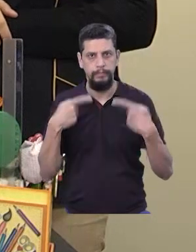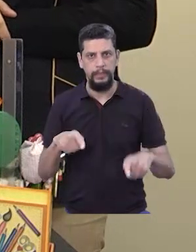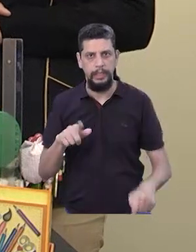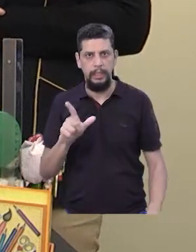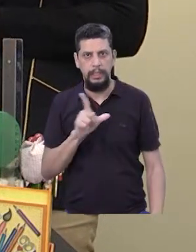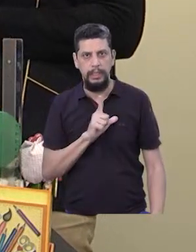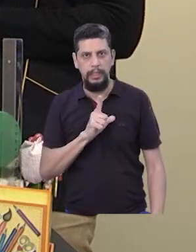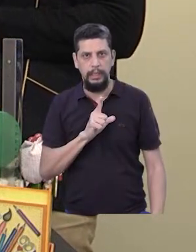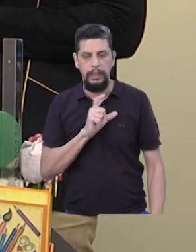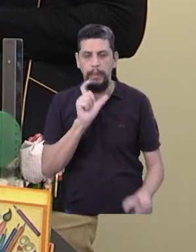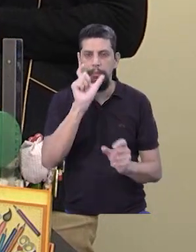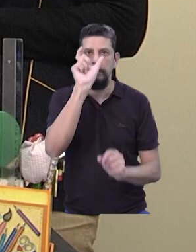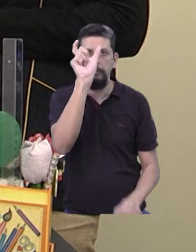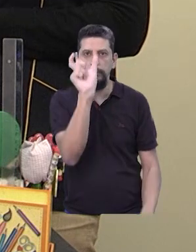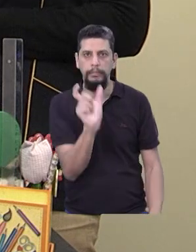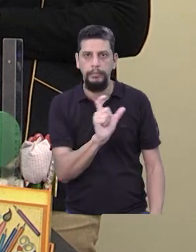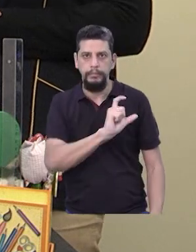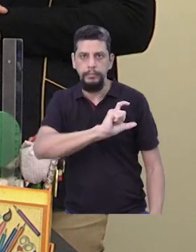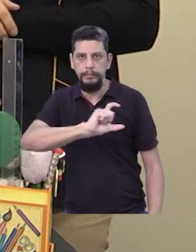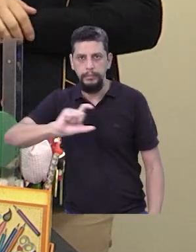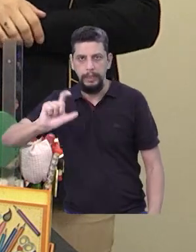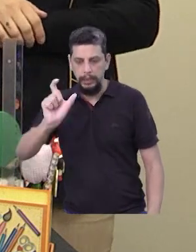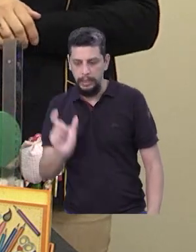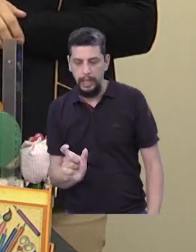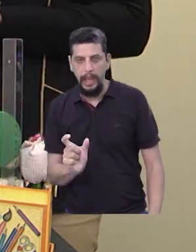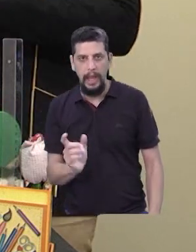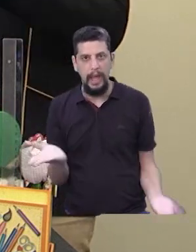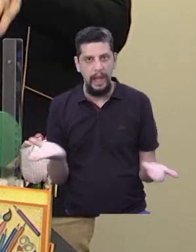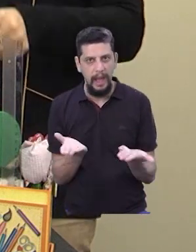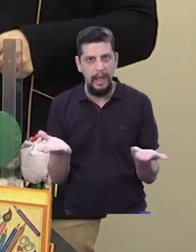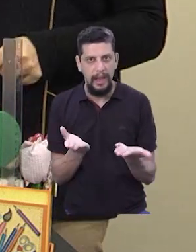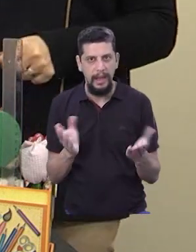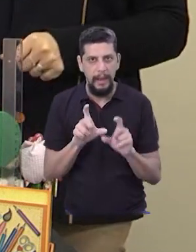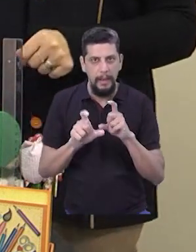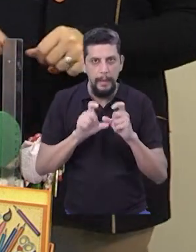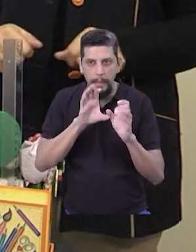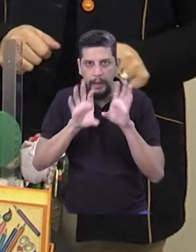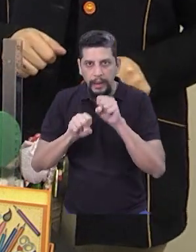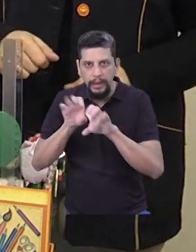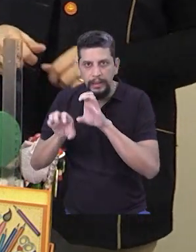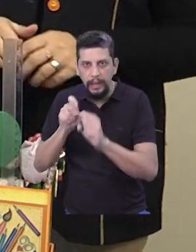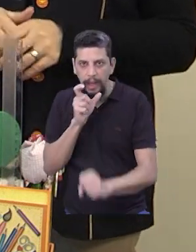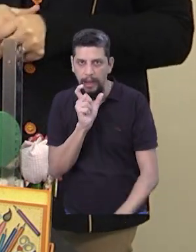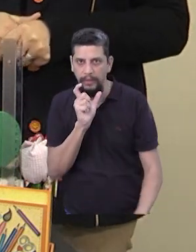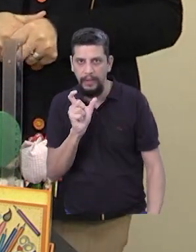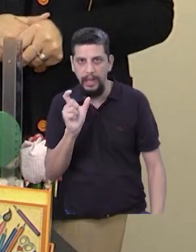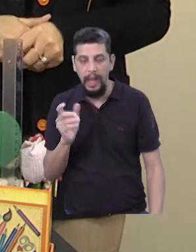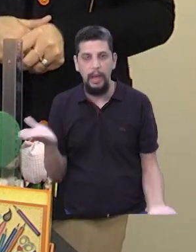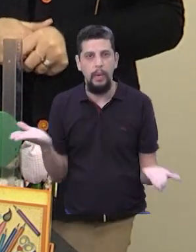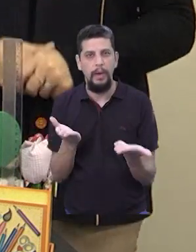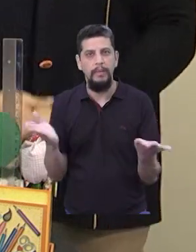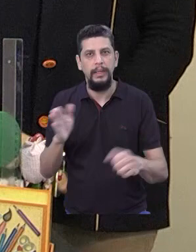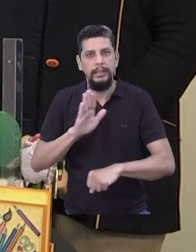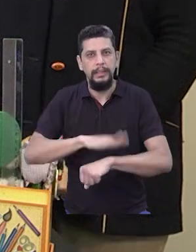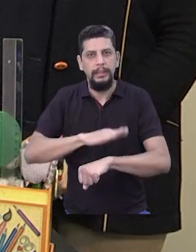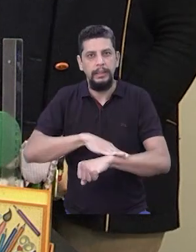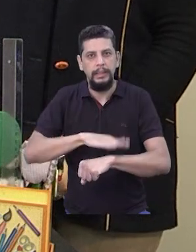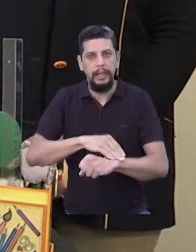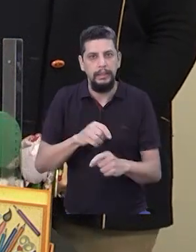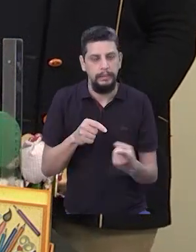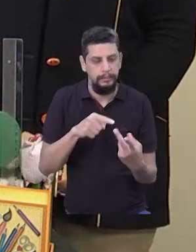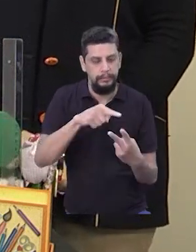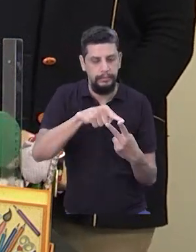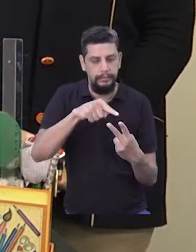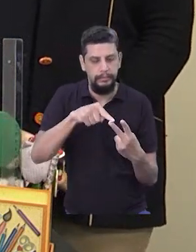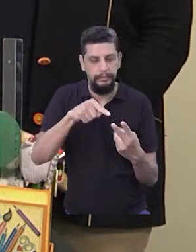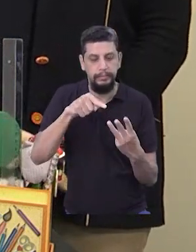desafio. Eu trouxe um caça-palavras. Ah, legal. A gente vai brincar, então, isso, né? Com as palavras. Então, agora, a gente vai dar